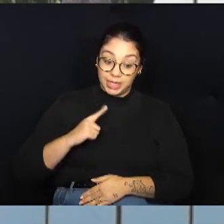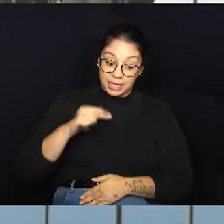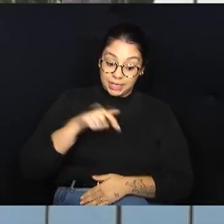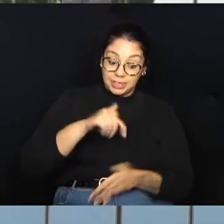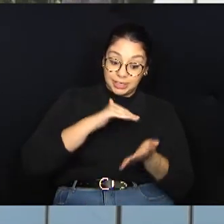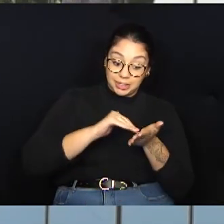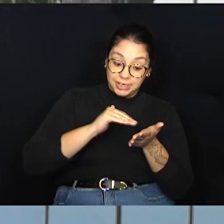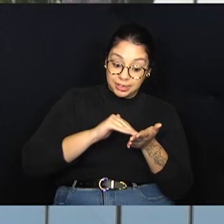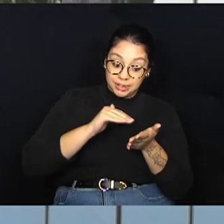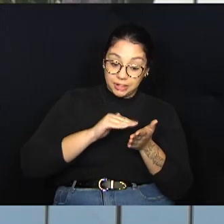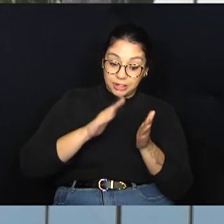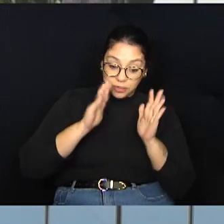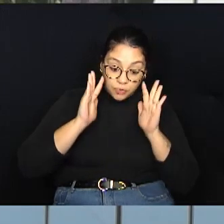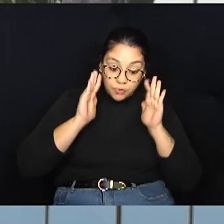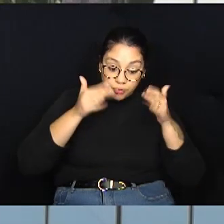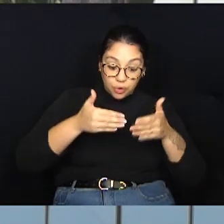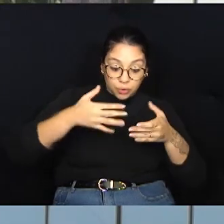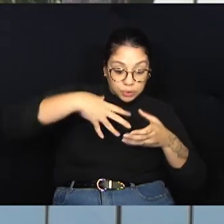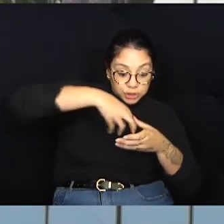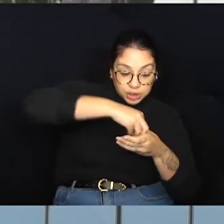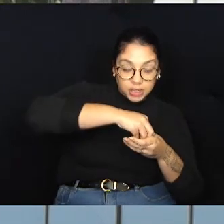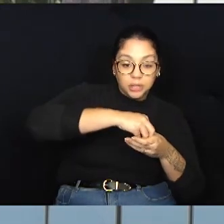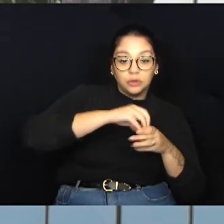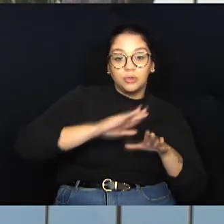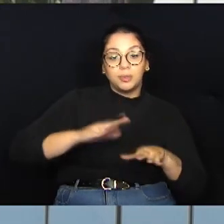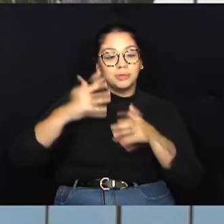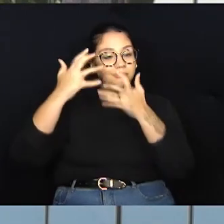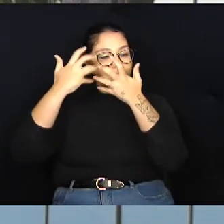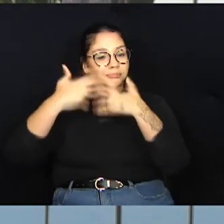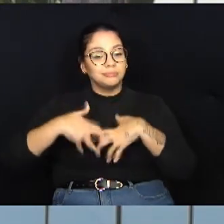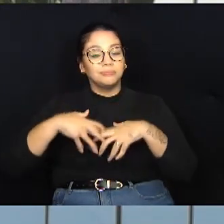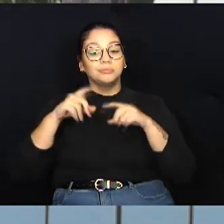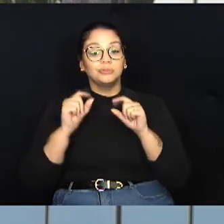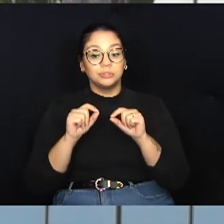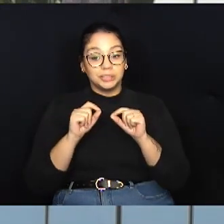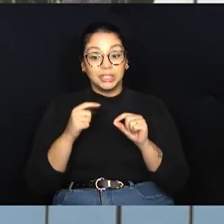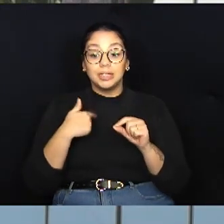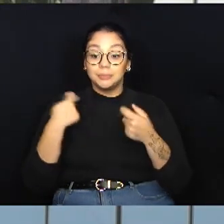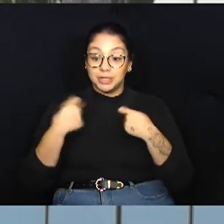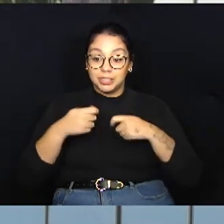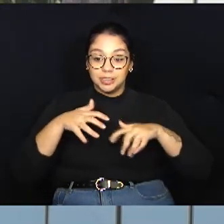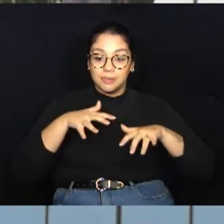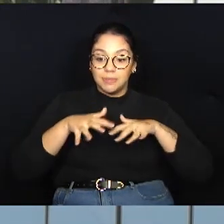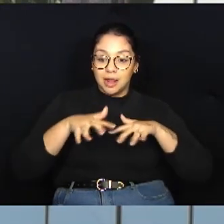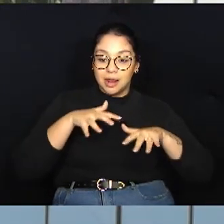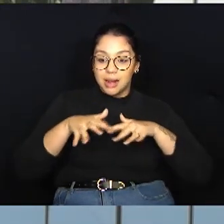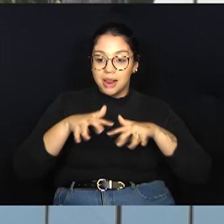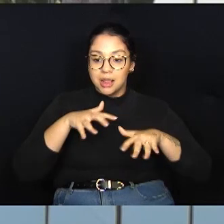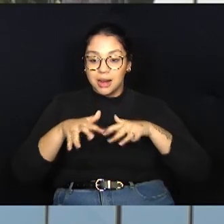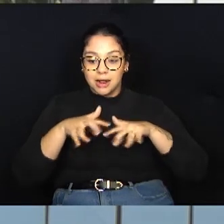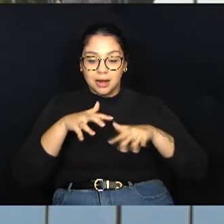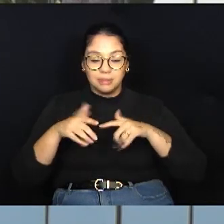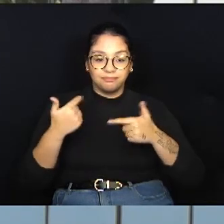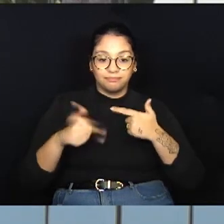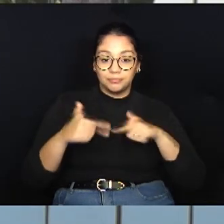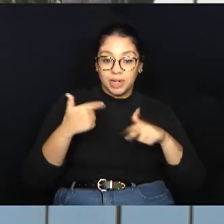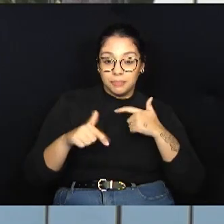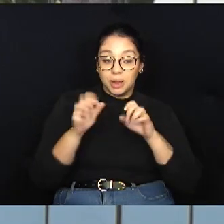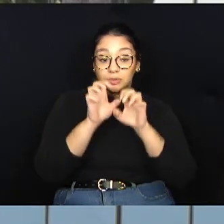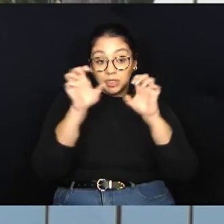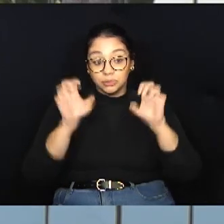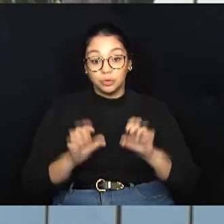mais interna, mas eu penso que nós temos que dinamizar o trabalho das